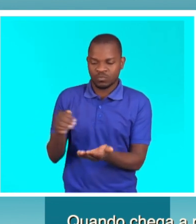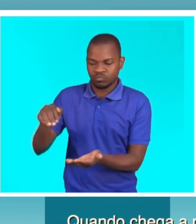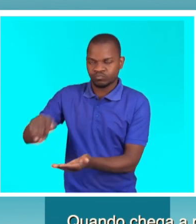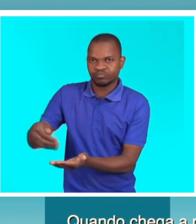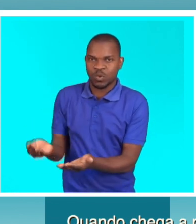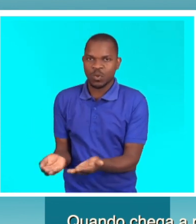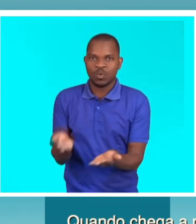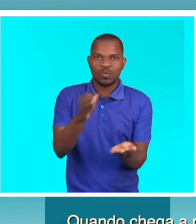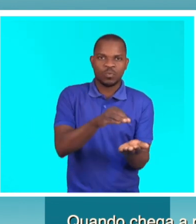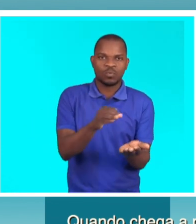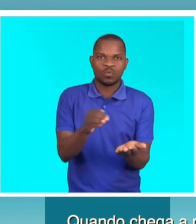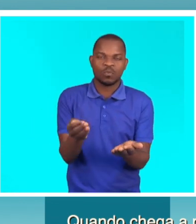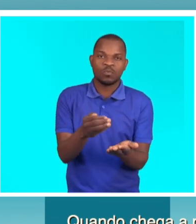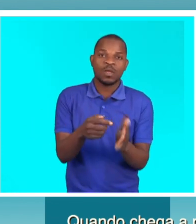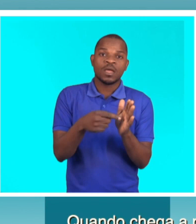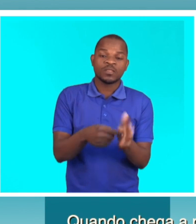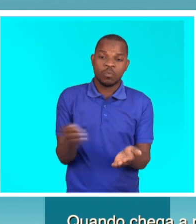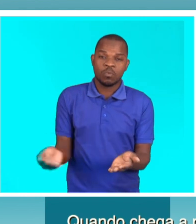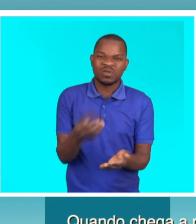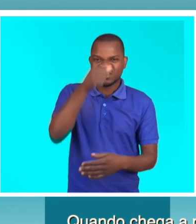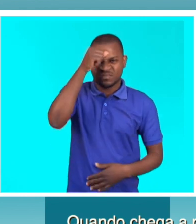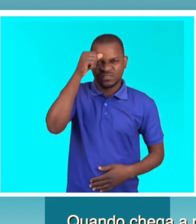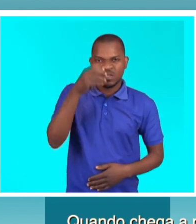Servimos. Ou com a chávena.